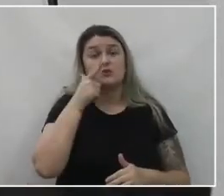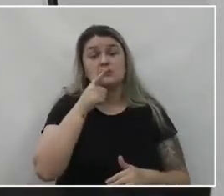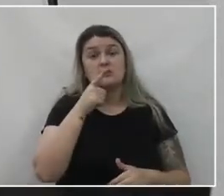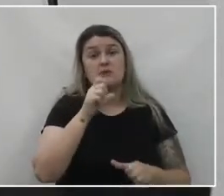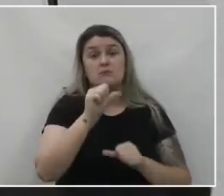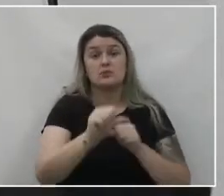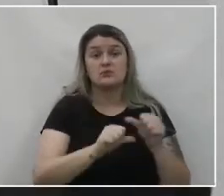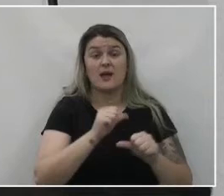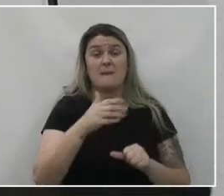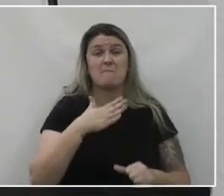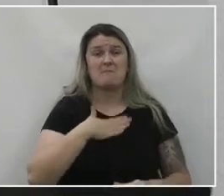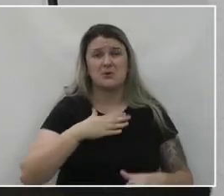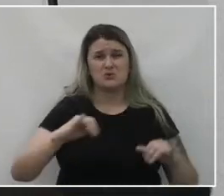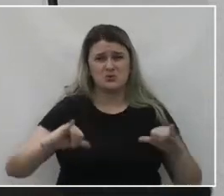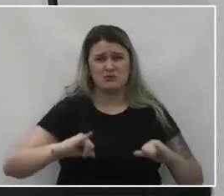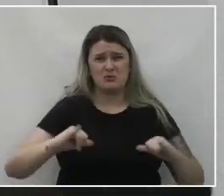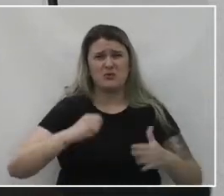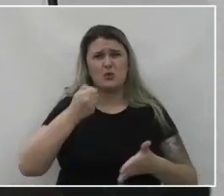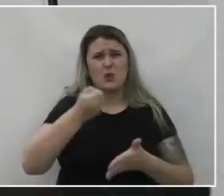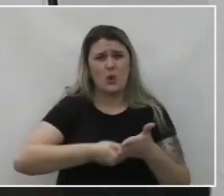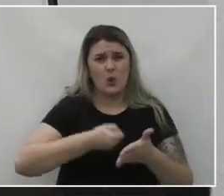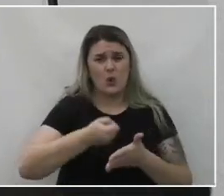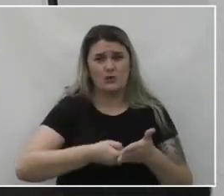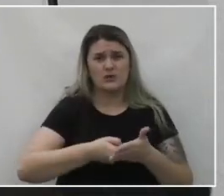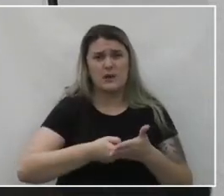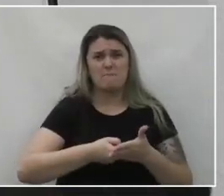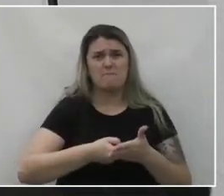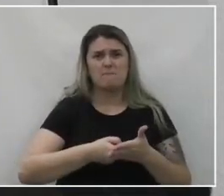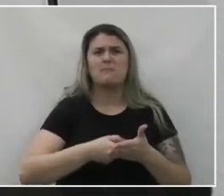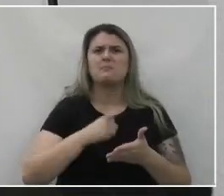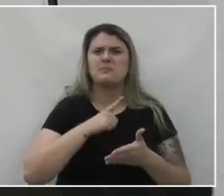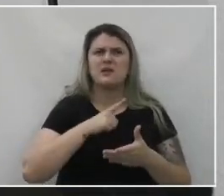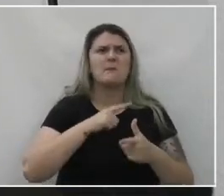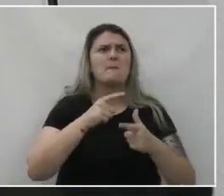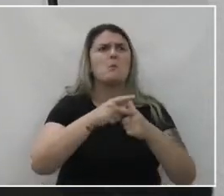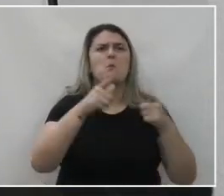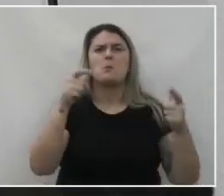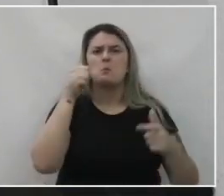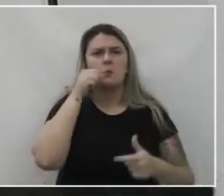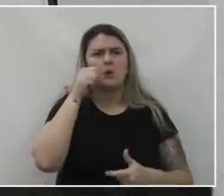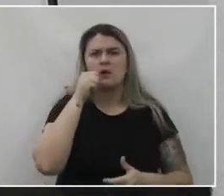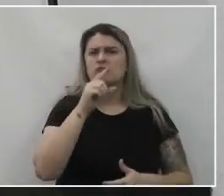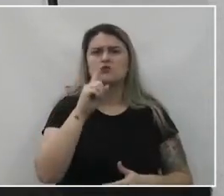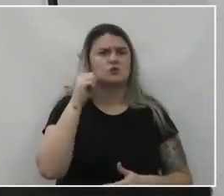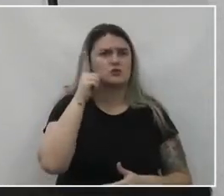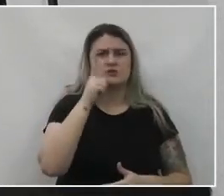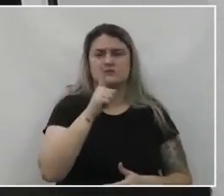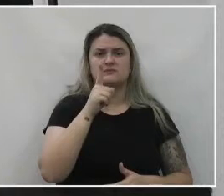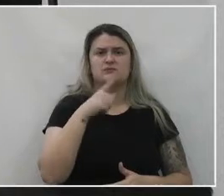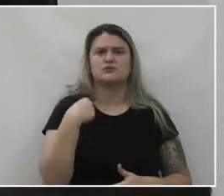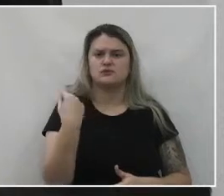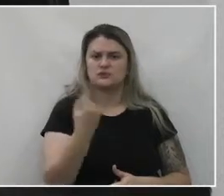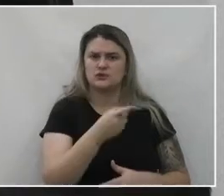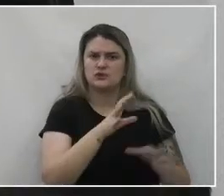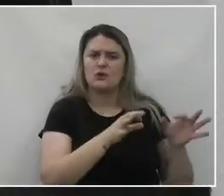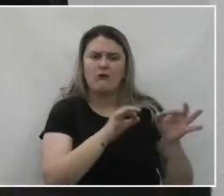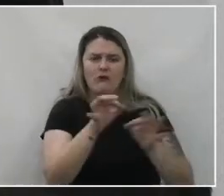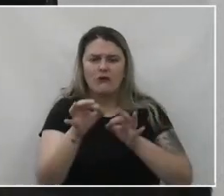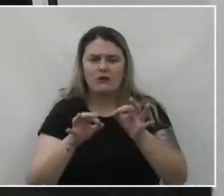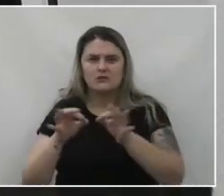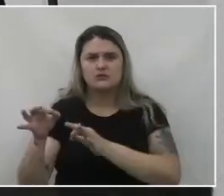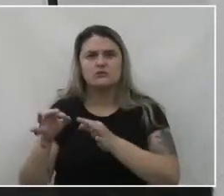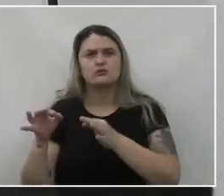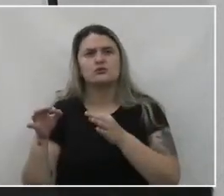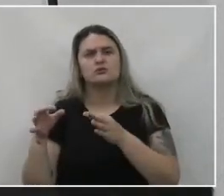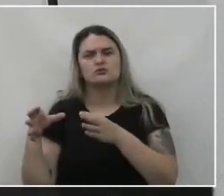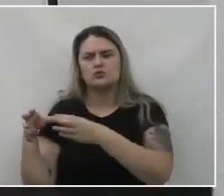a minha dor em luta. Muitas mulheres e meninas não conseguem. A gente organizou, junto com diversos